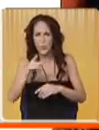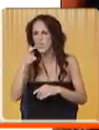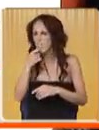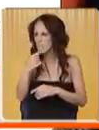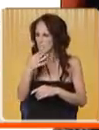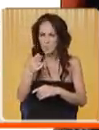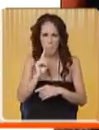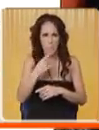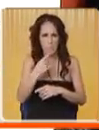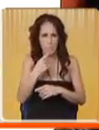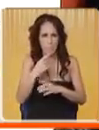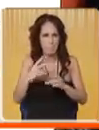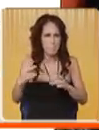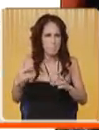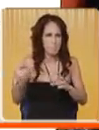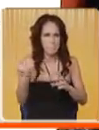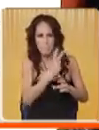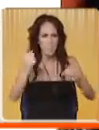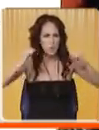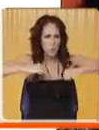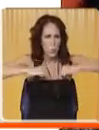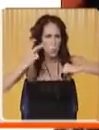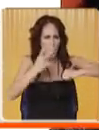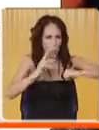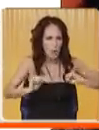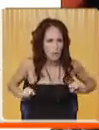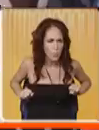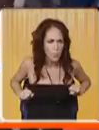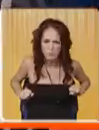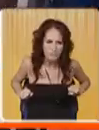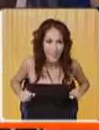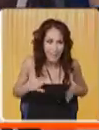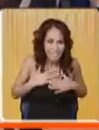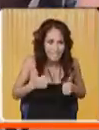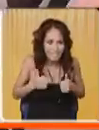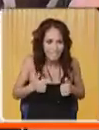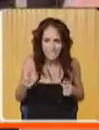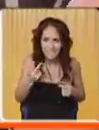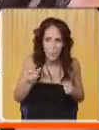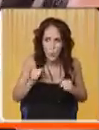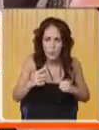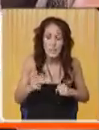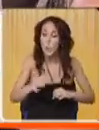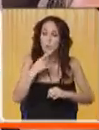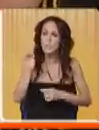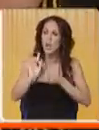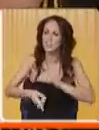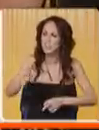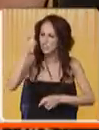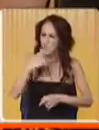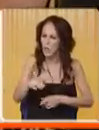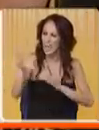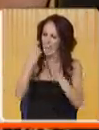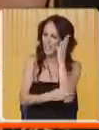diz. Relativamente... Já gostei, que vocês estão em desacordo, já gostei. Estamos bem. Só que eu não percebo muito bem o que é esta história